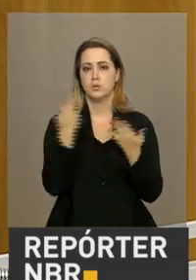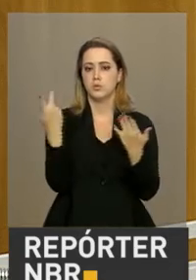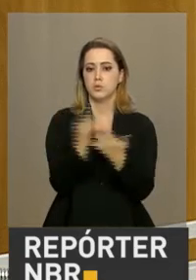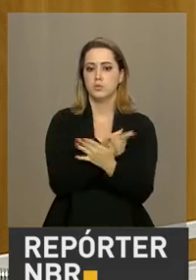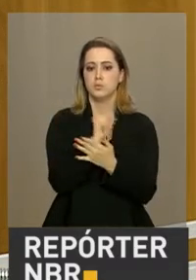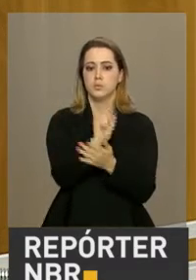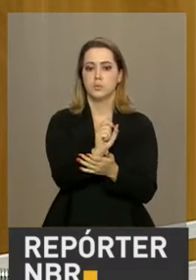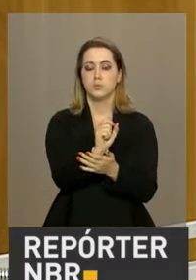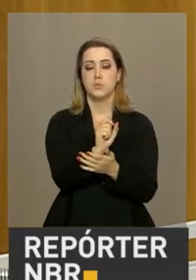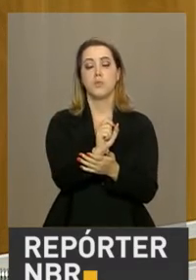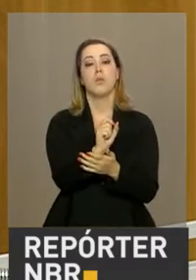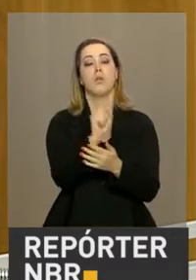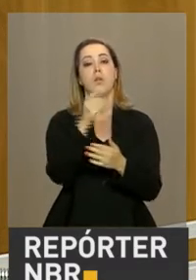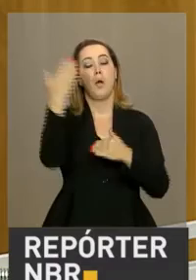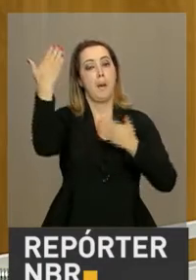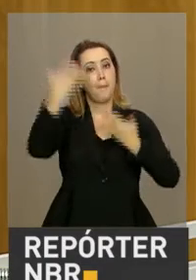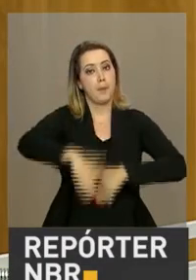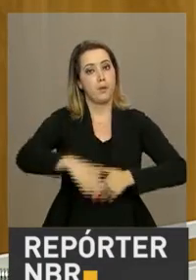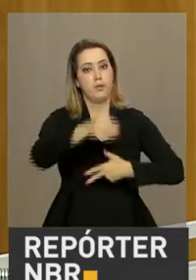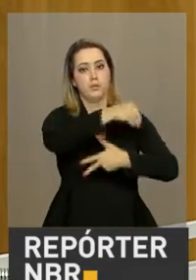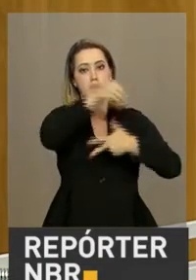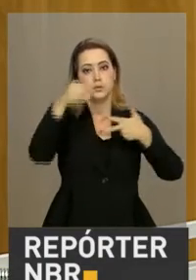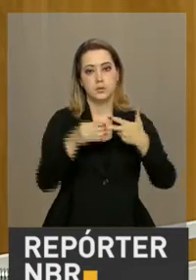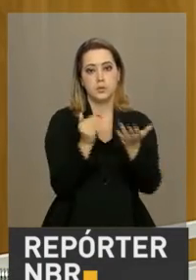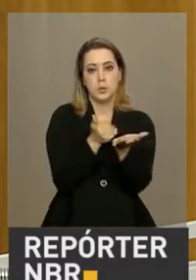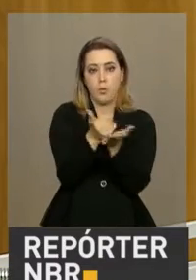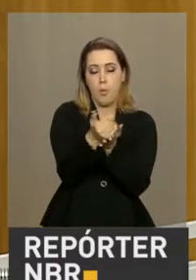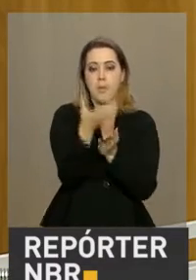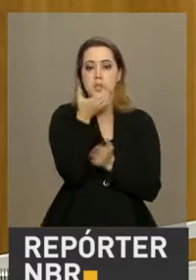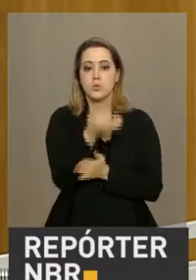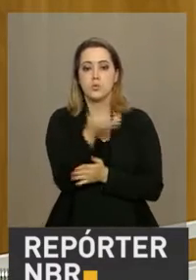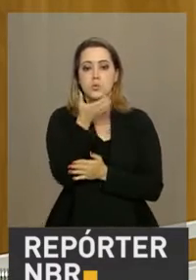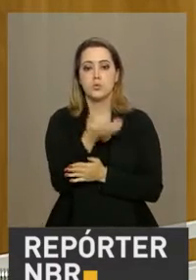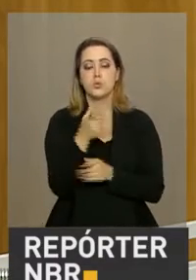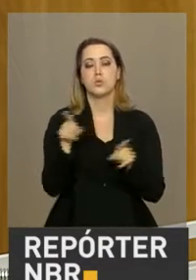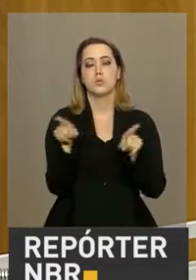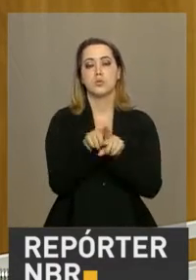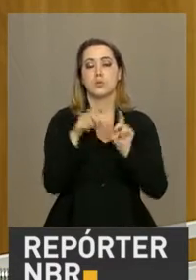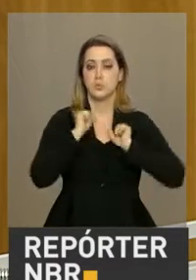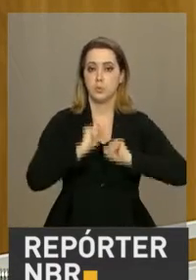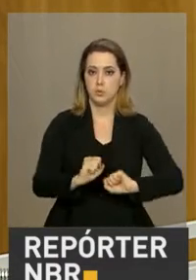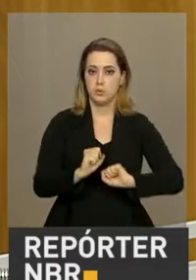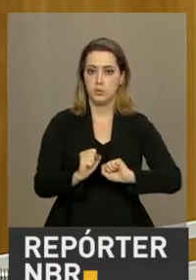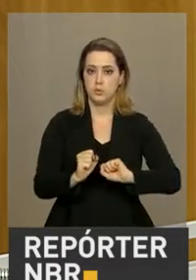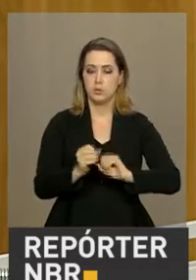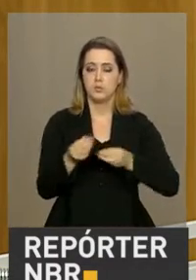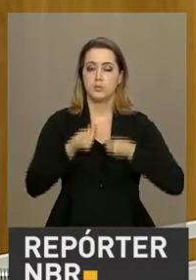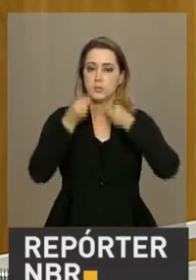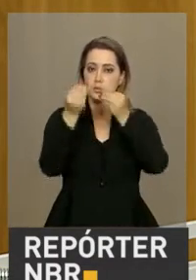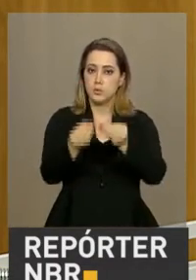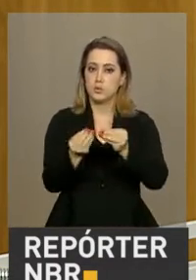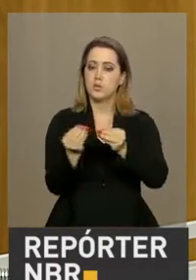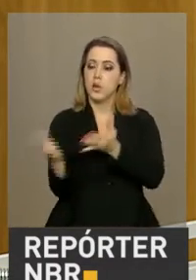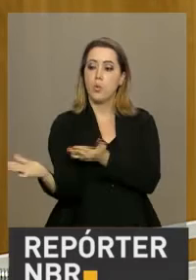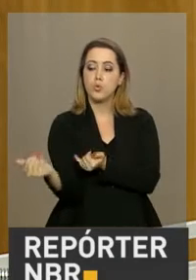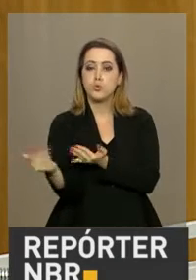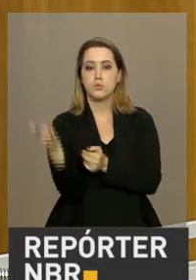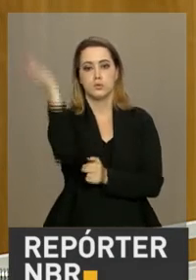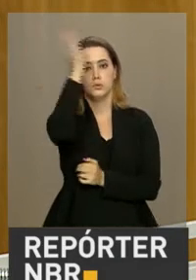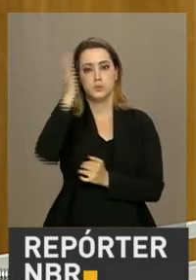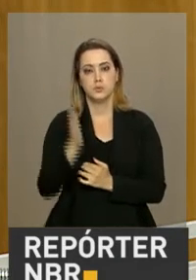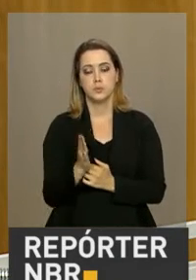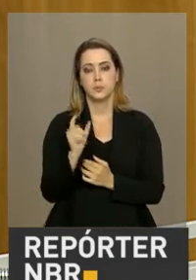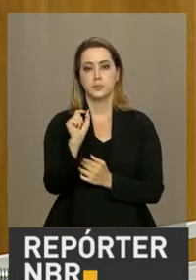a prova do enem com as provas do enem no início de dezembro para que elas pudessem assegurar aos jovens brasileiros